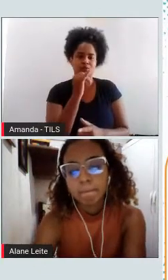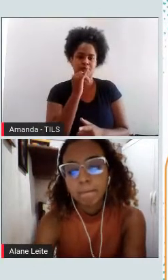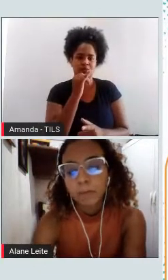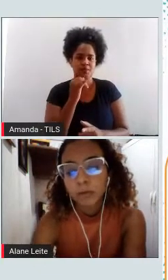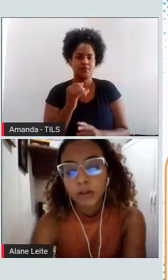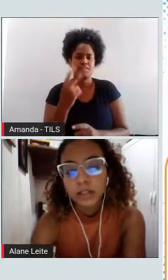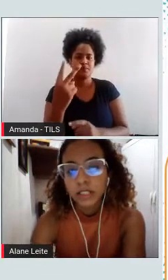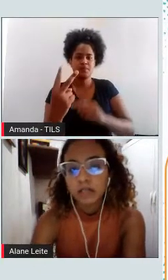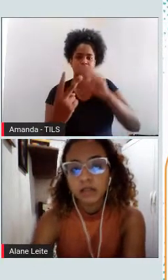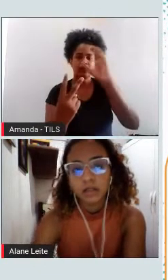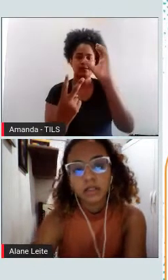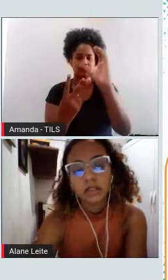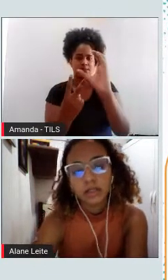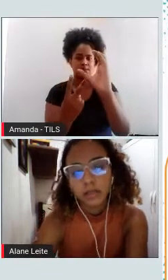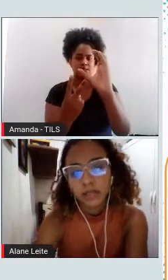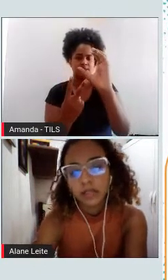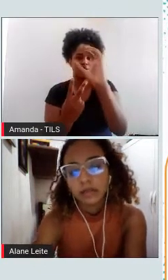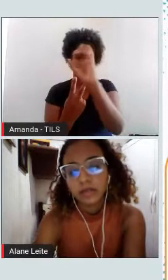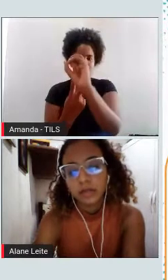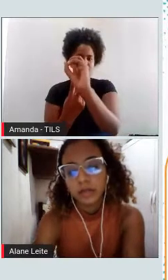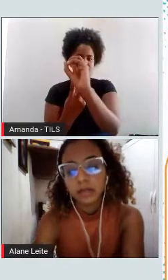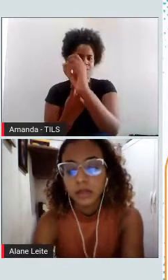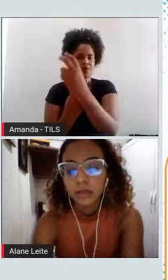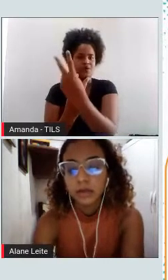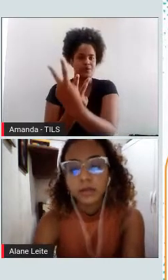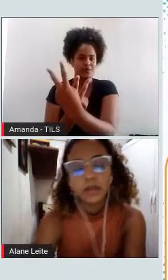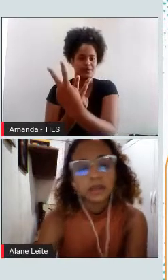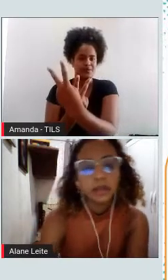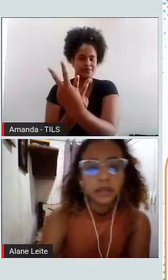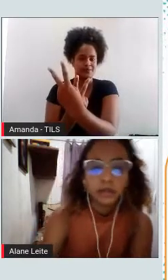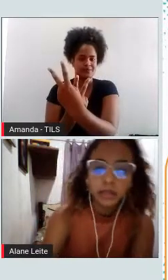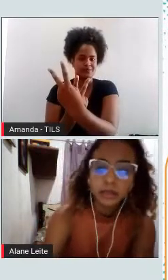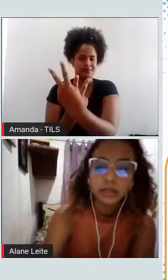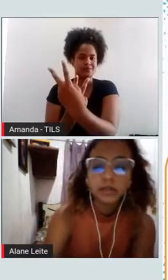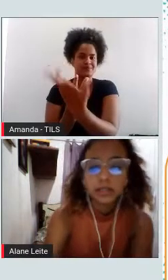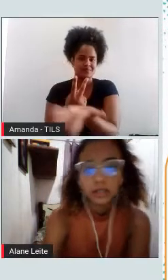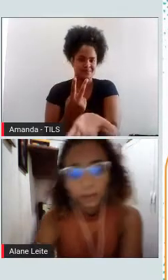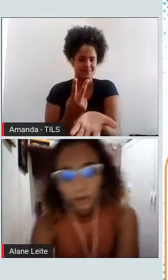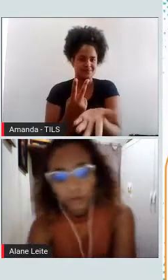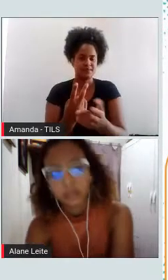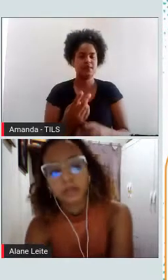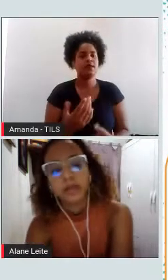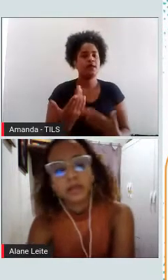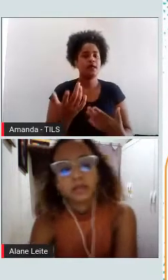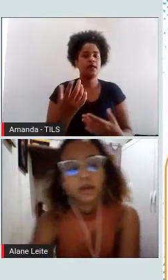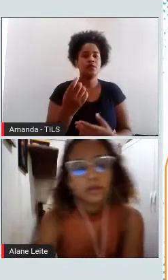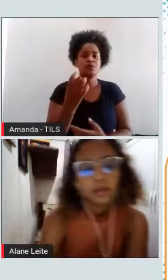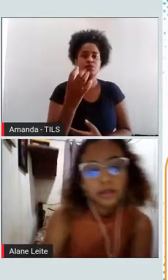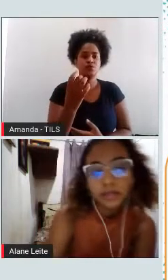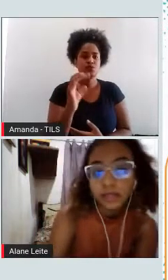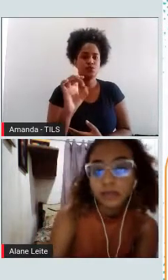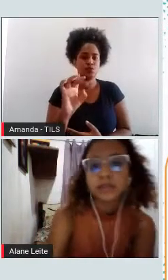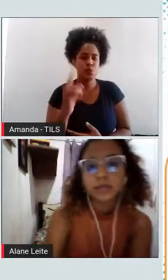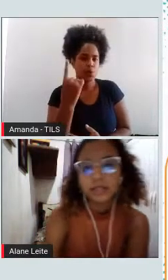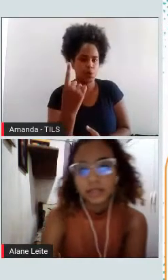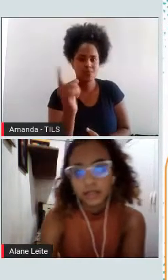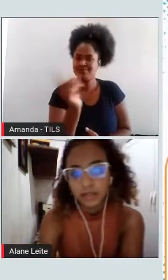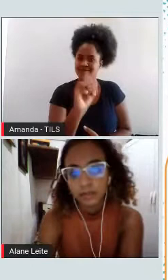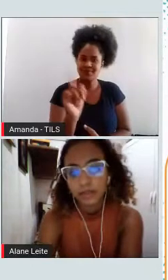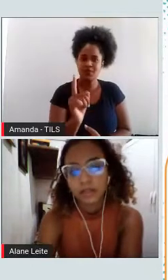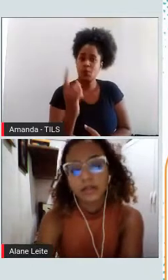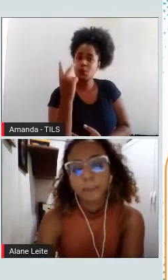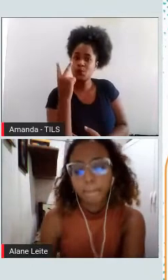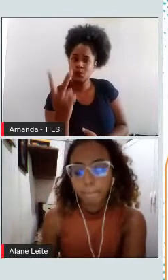e o oxigênio. Então, a gente tem mais de um elemento químico, substância composta. Só um elemento químico,